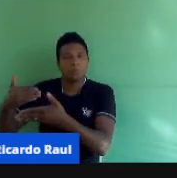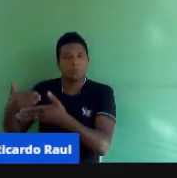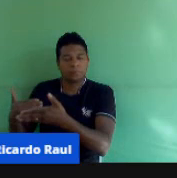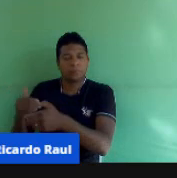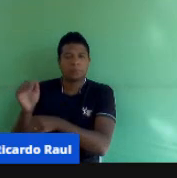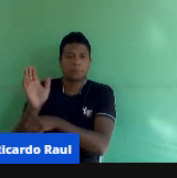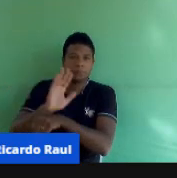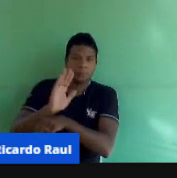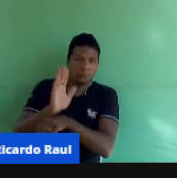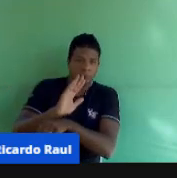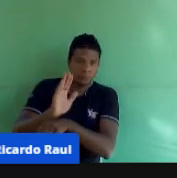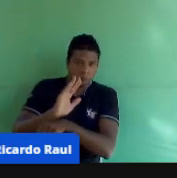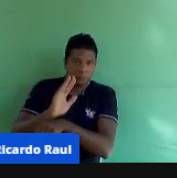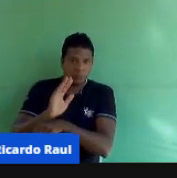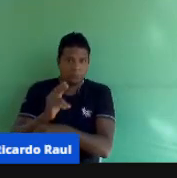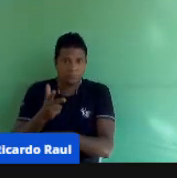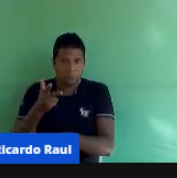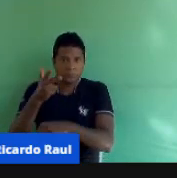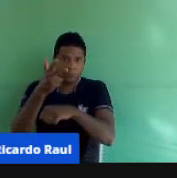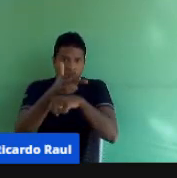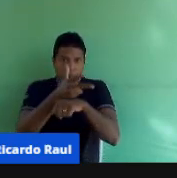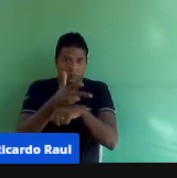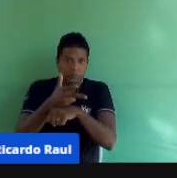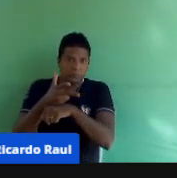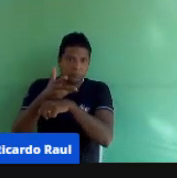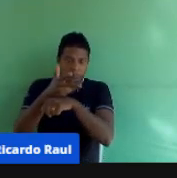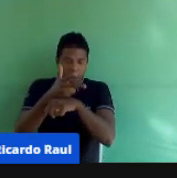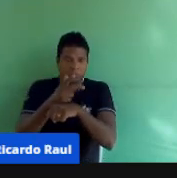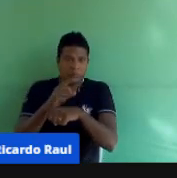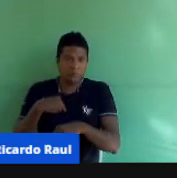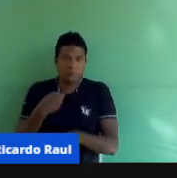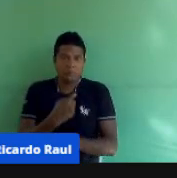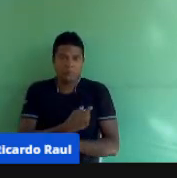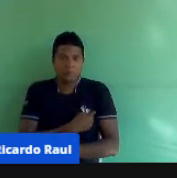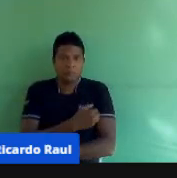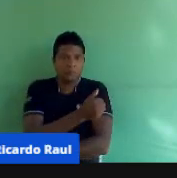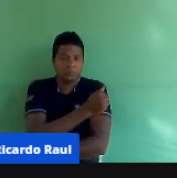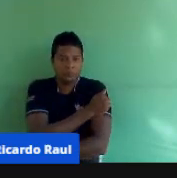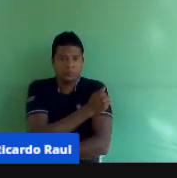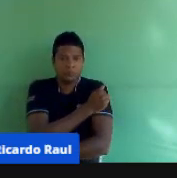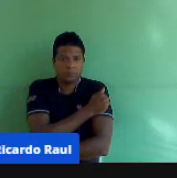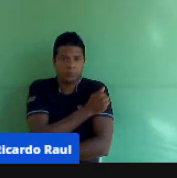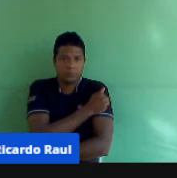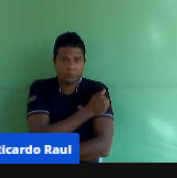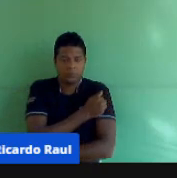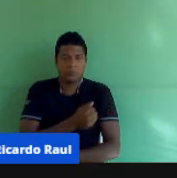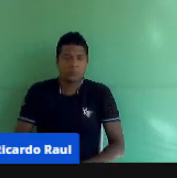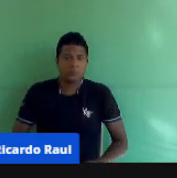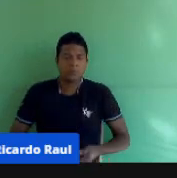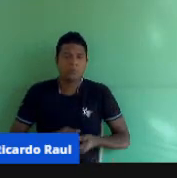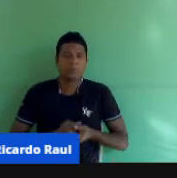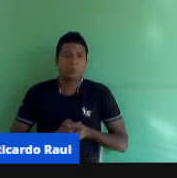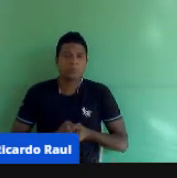dessas produções que serão levadas para os nossos alunos, que necessitam